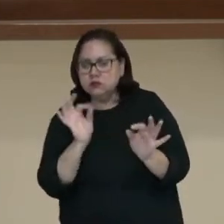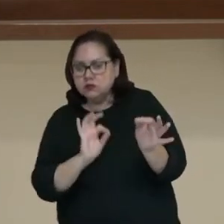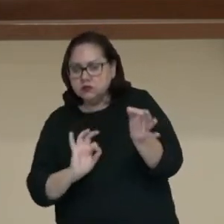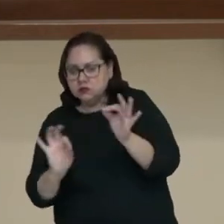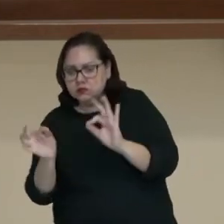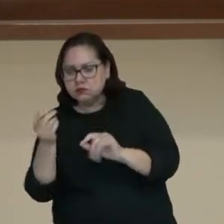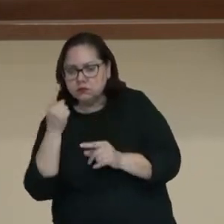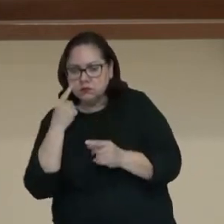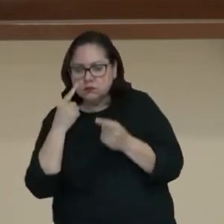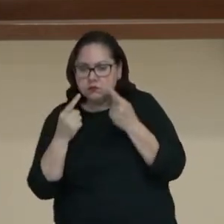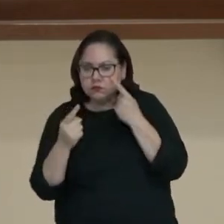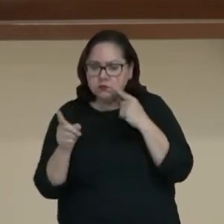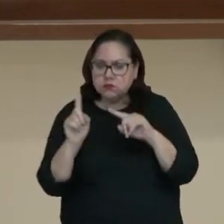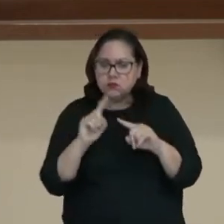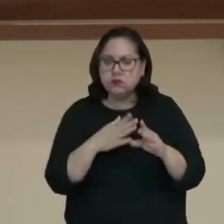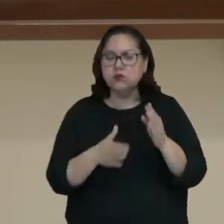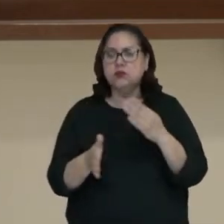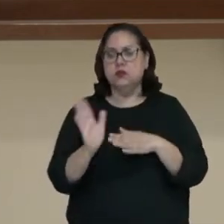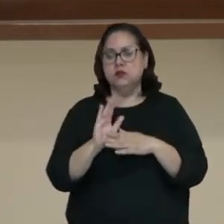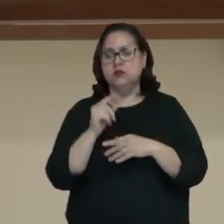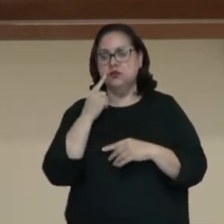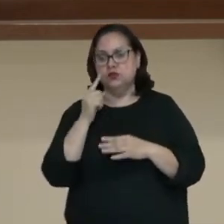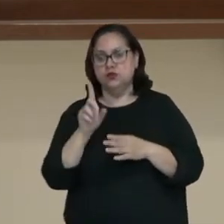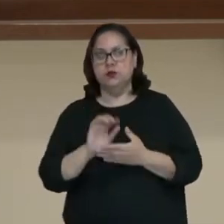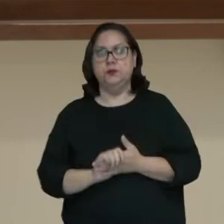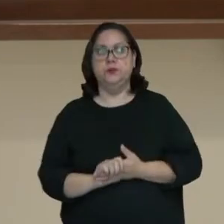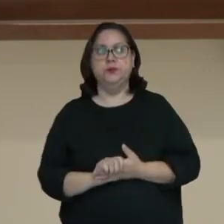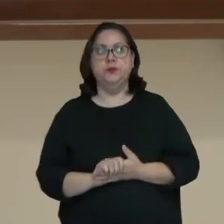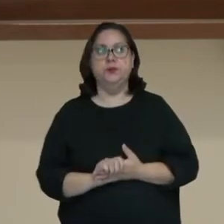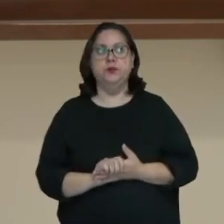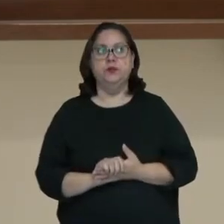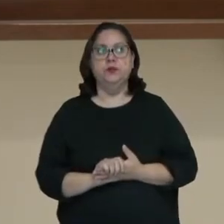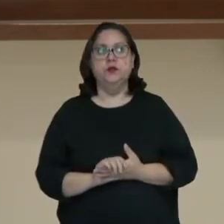ele e escolha as pessoas através disso.